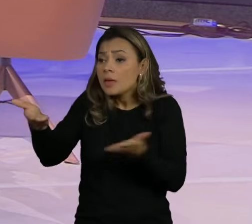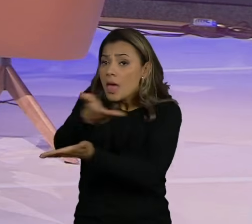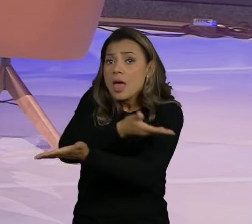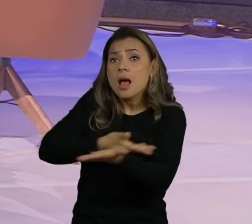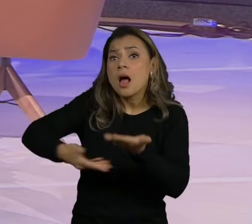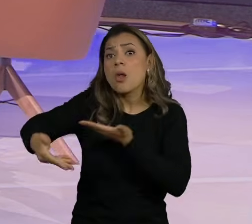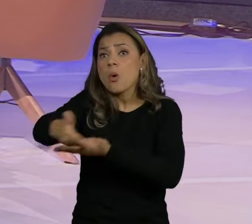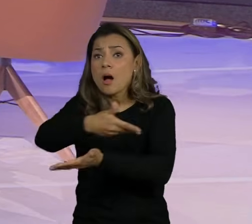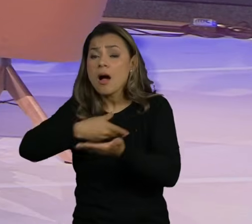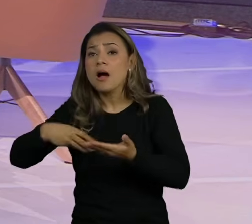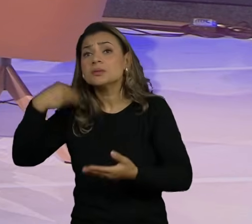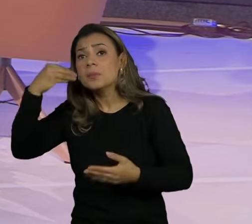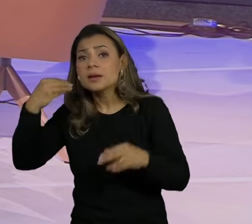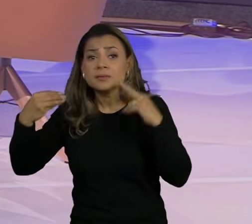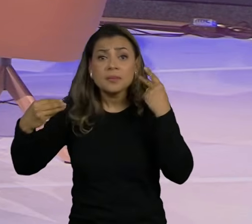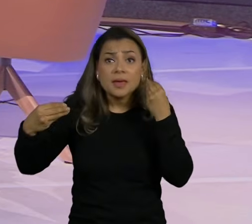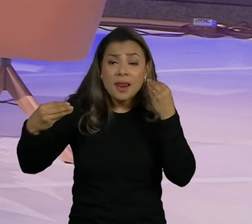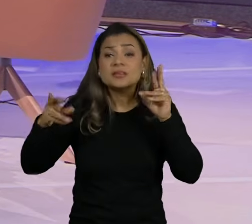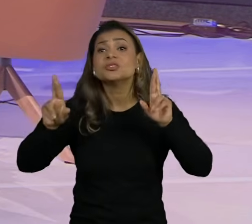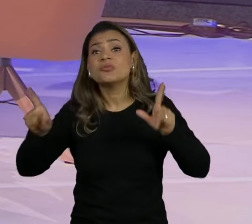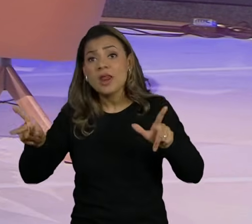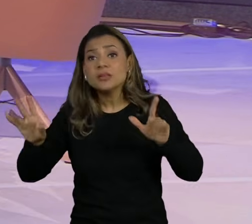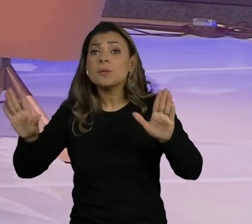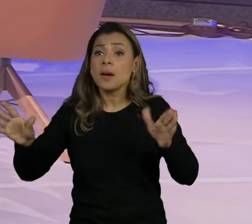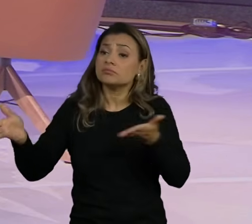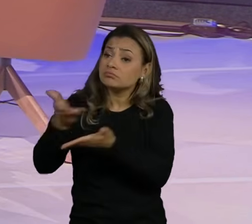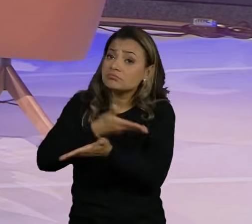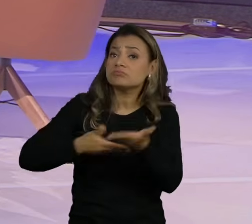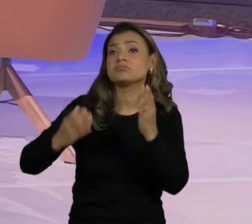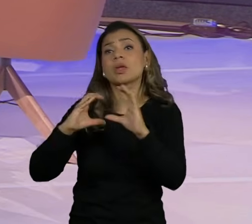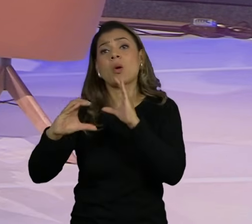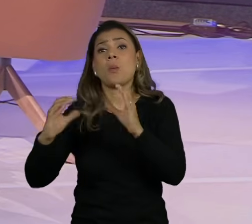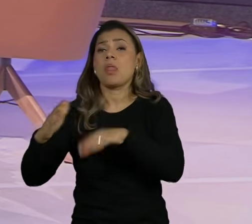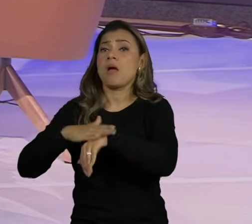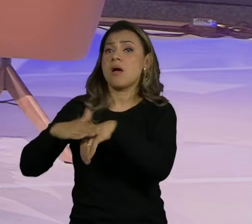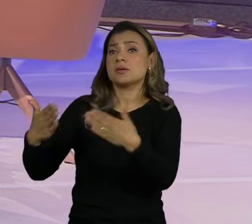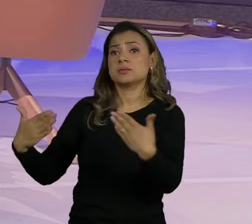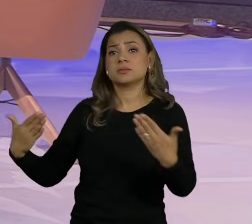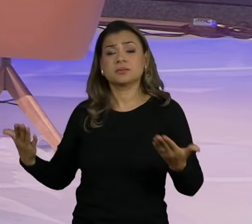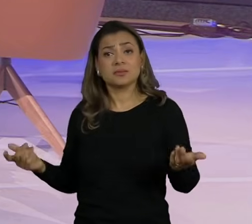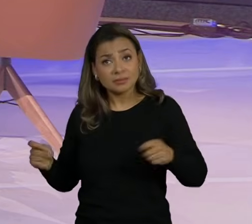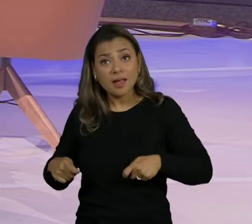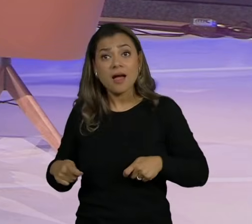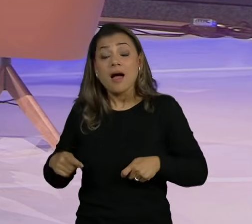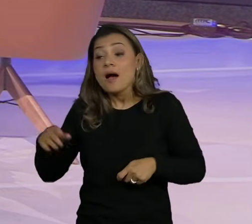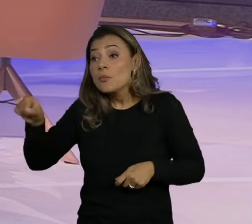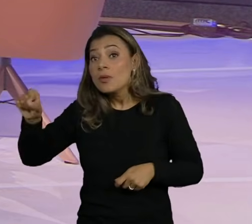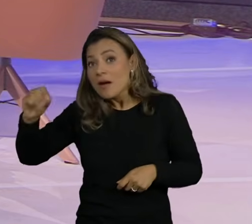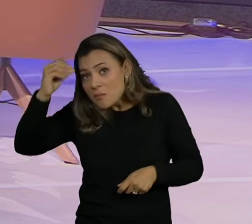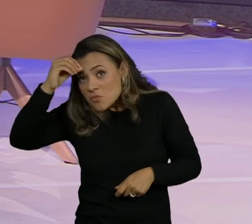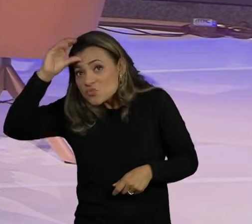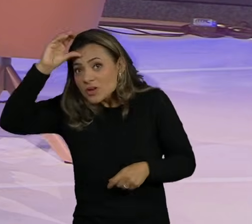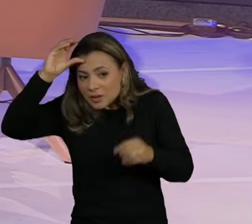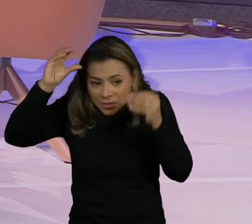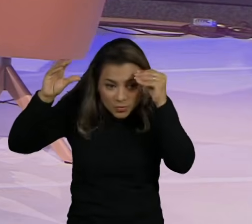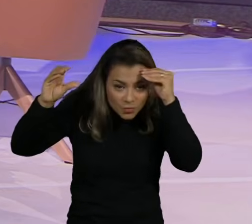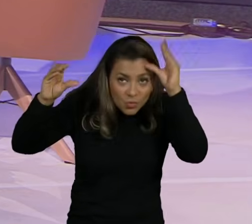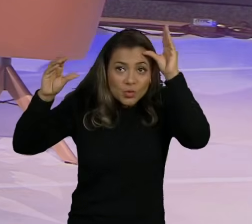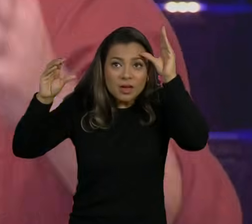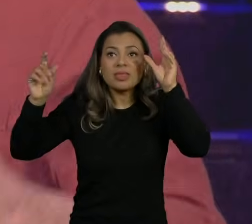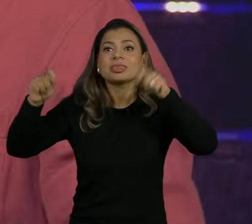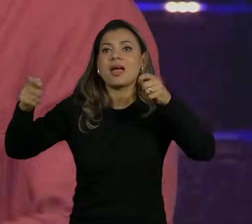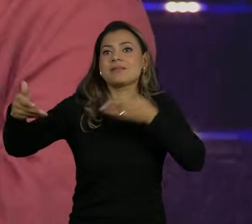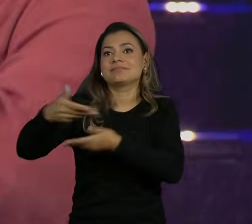outro, ok? E com o diálogo você pode ter a possibilidade de aprendizado com o outro, que é